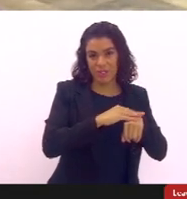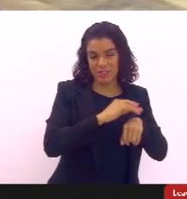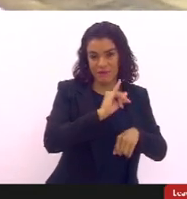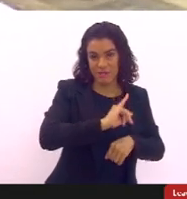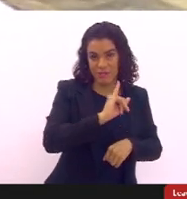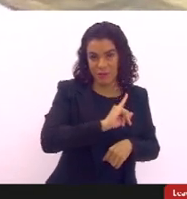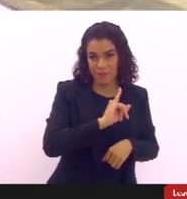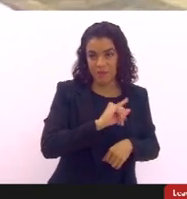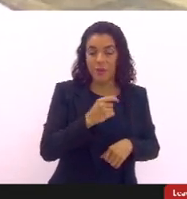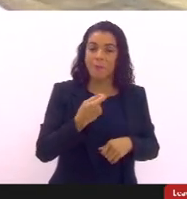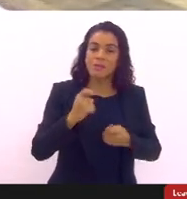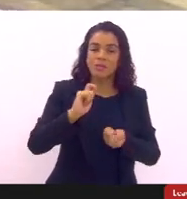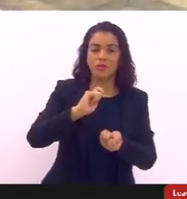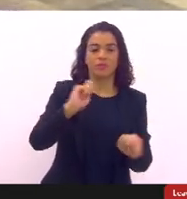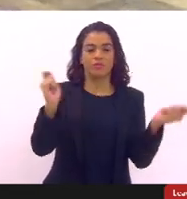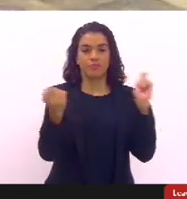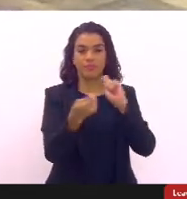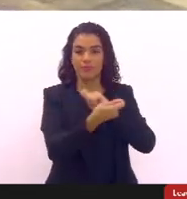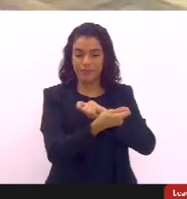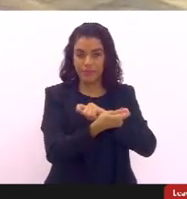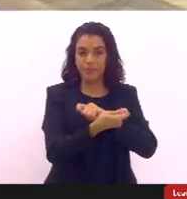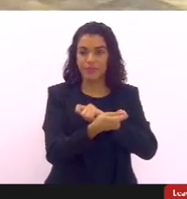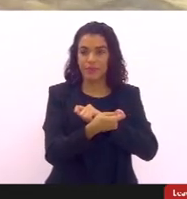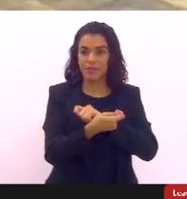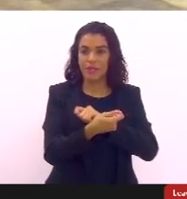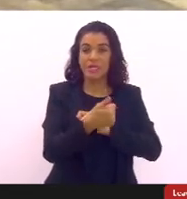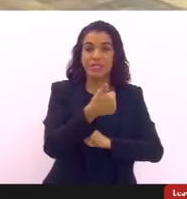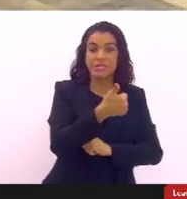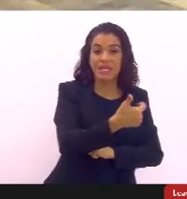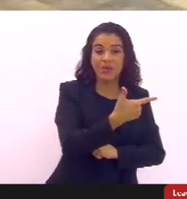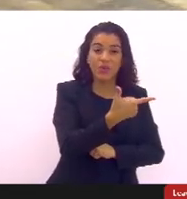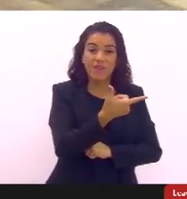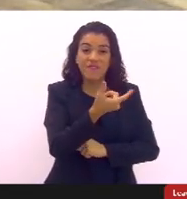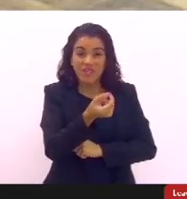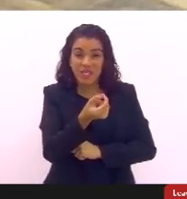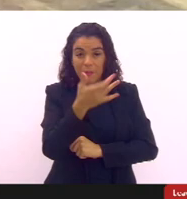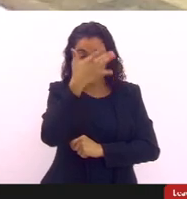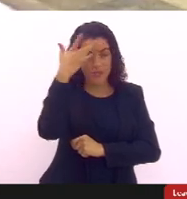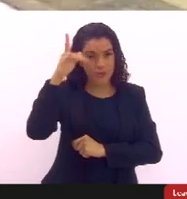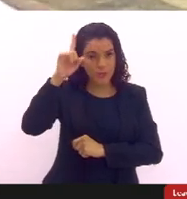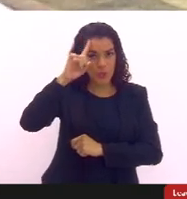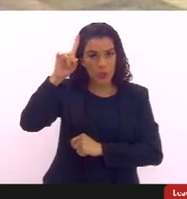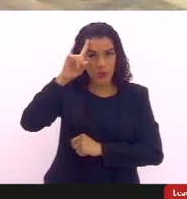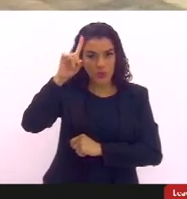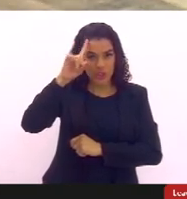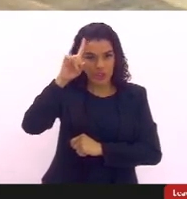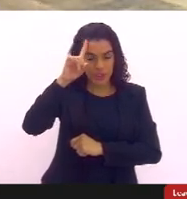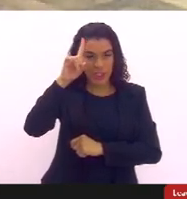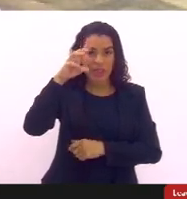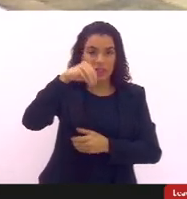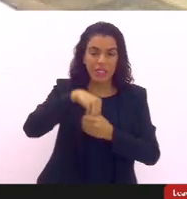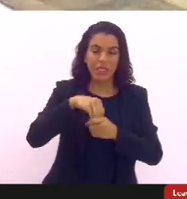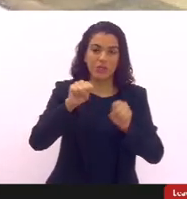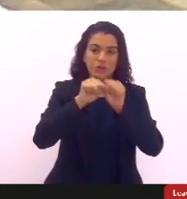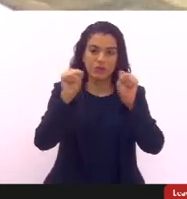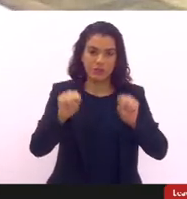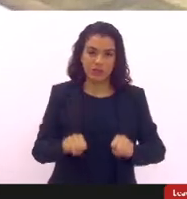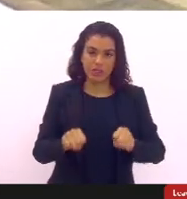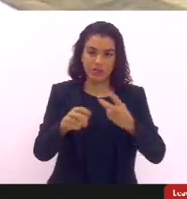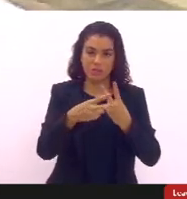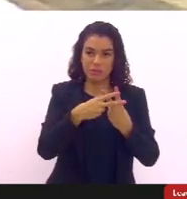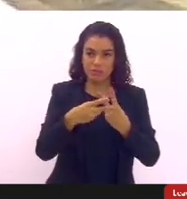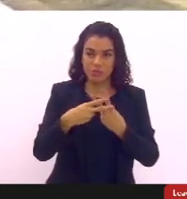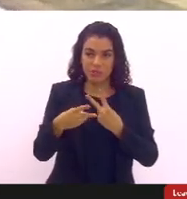prisional. Recebemos 120 pessoas por dia no sistema prisional.